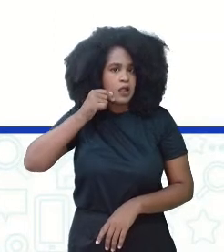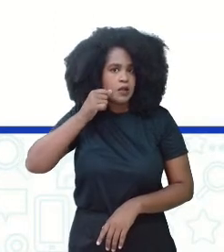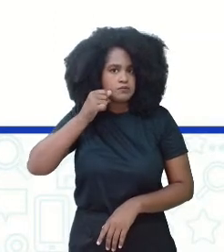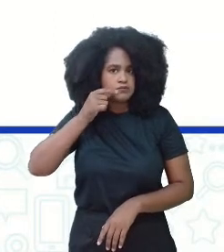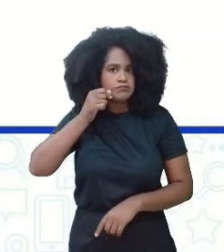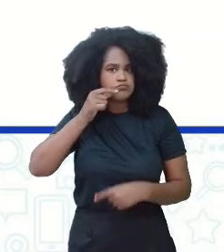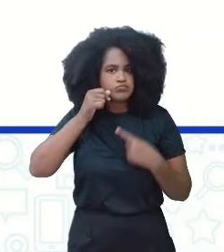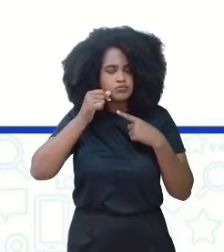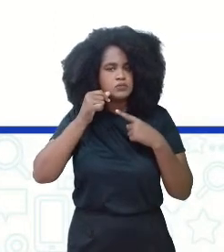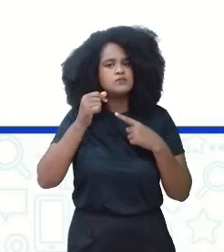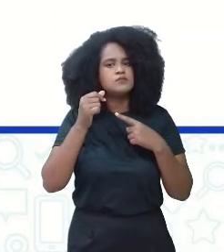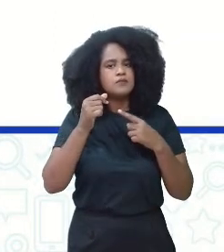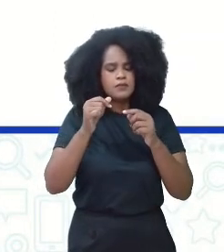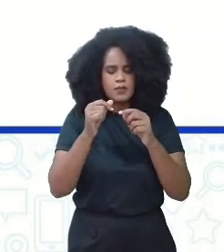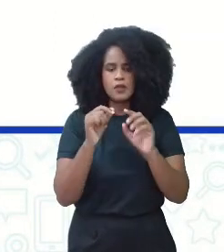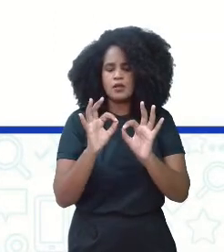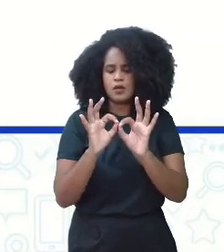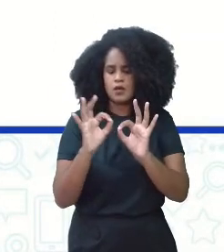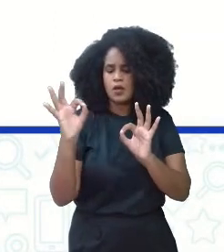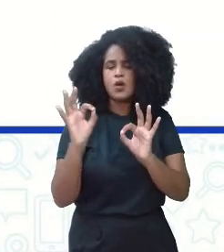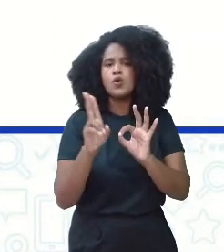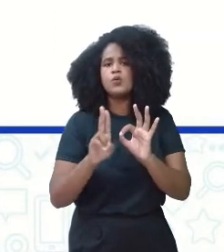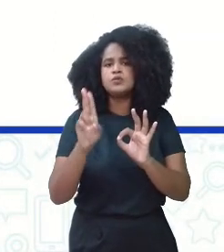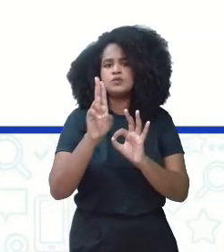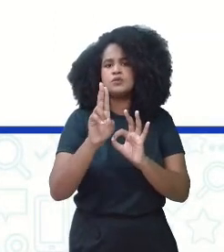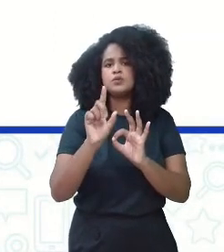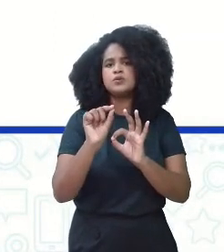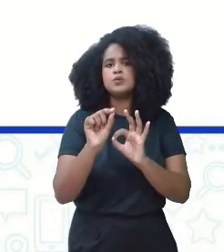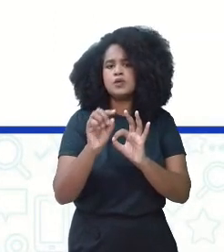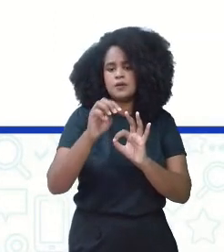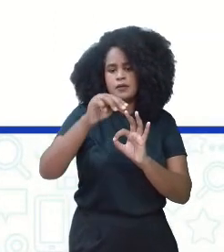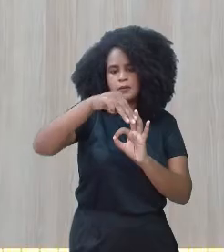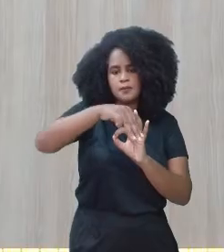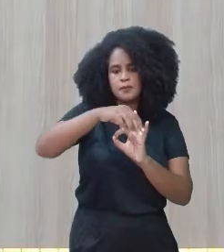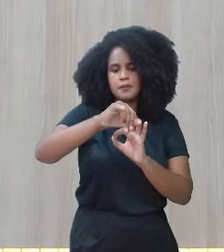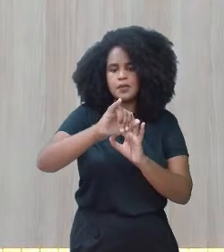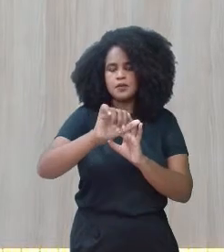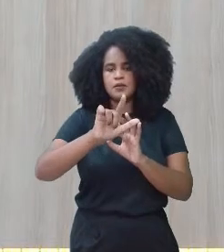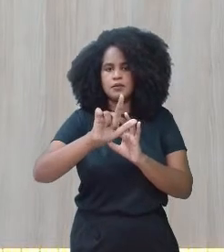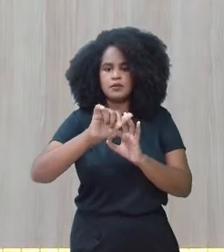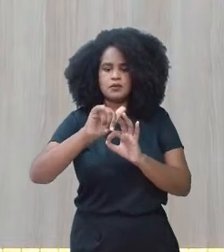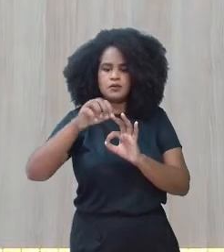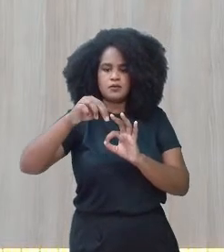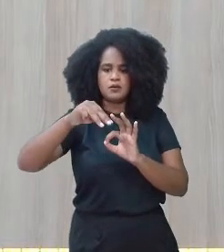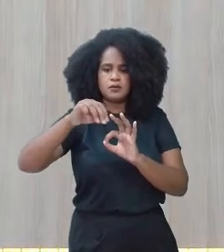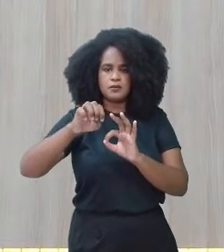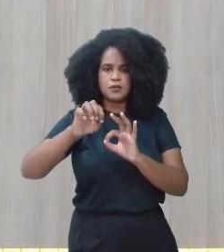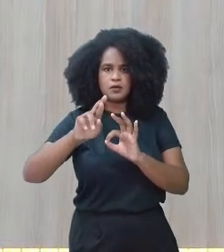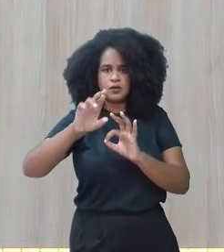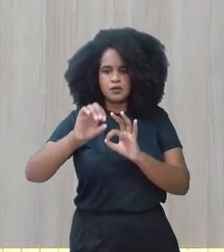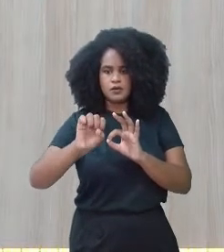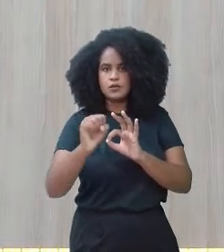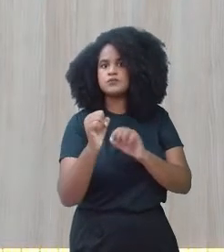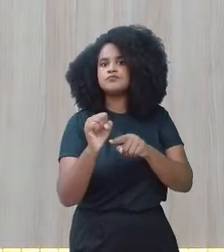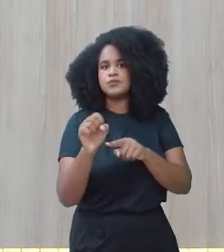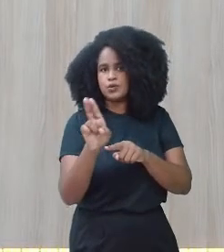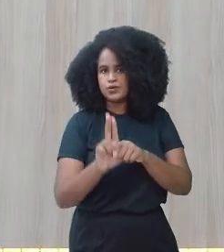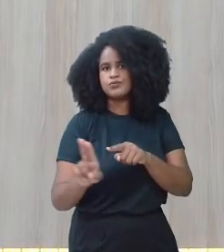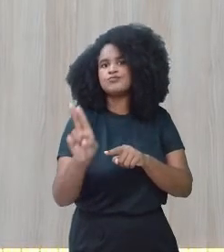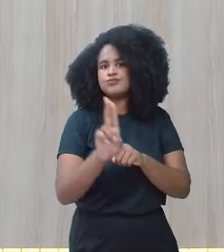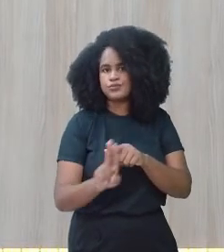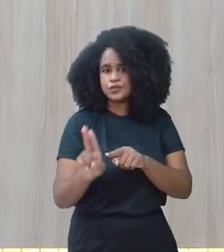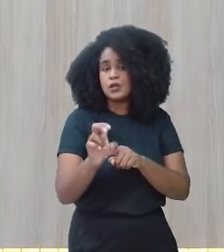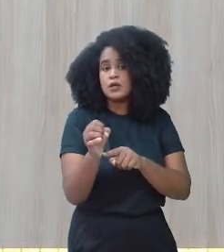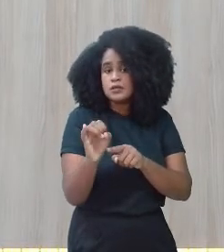grafite e normalmente isso é medido em milímetros. Se a gente for medir ali o diâmetro, né, pegar aquela bolinha da ponta e for medir aquele diâmetro ali,